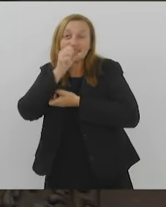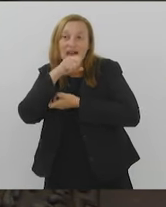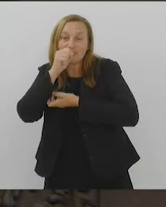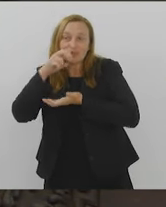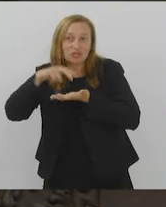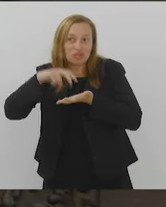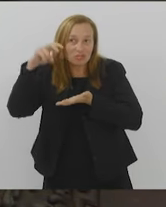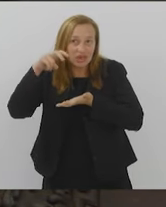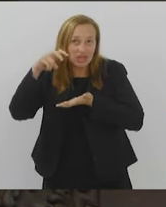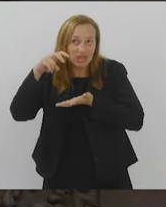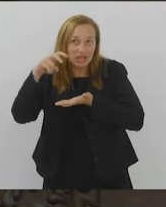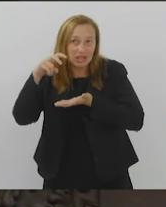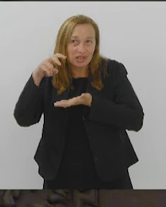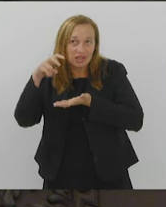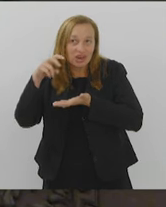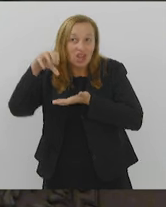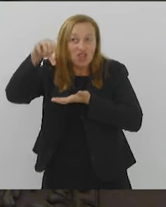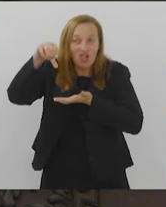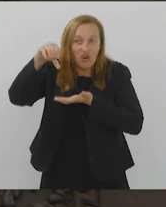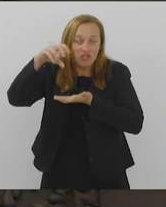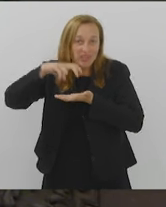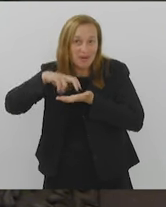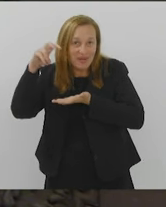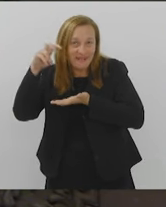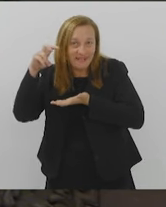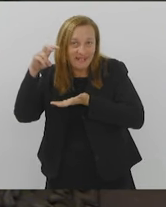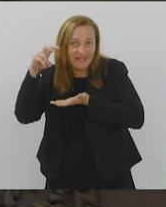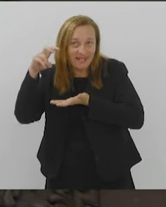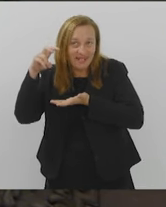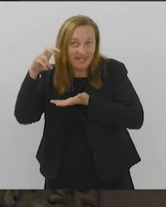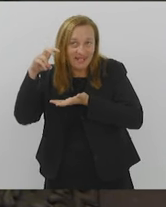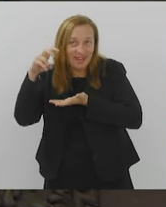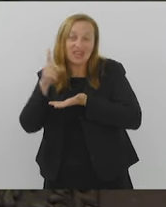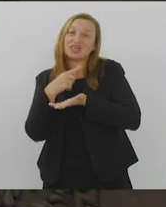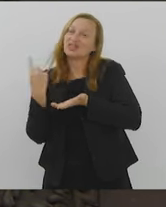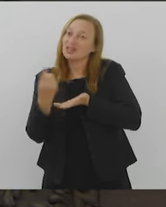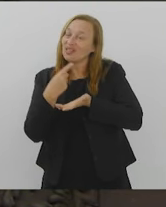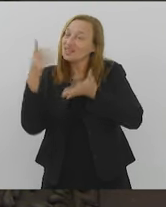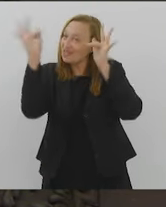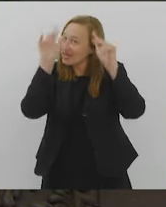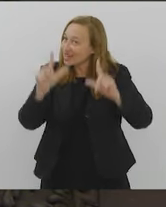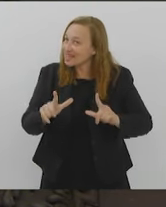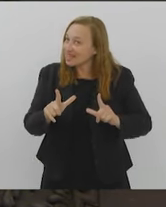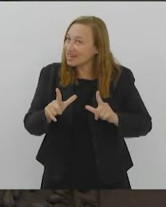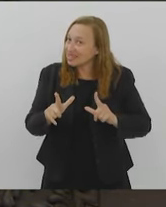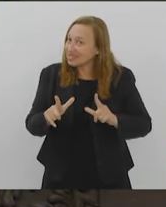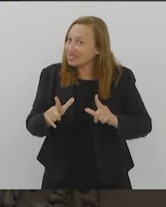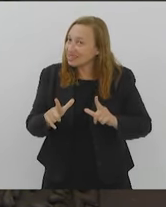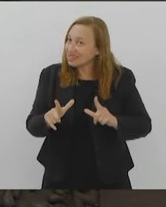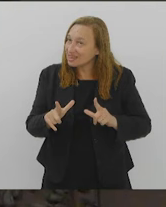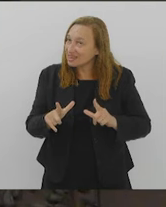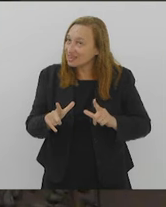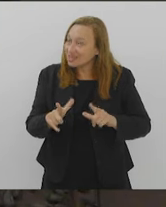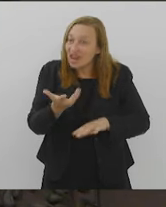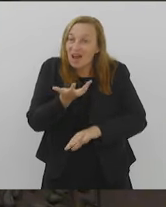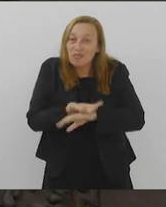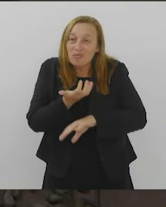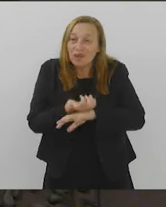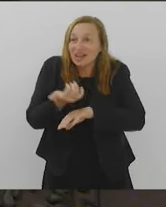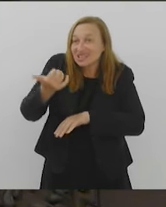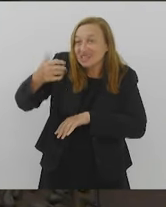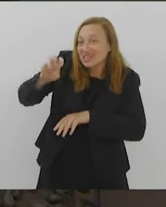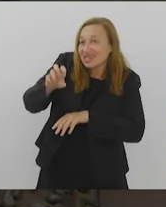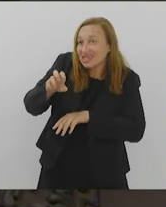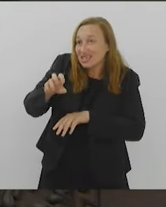às 9 horas da manhã, nós teremos a felicidade de ocupar a Praça 15 e a